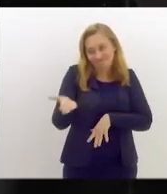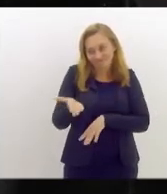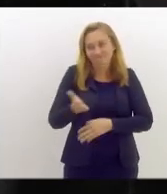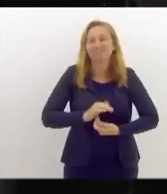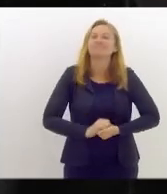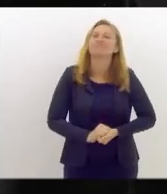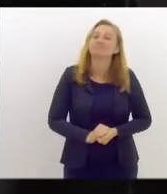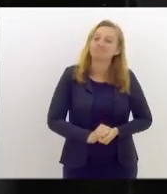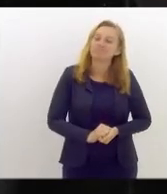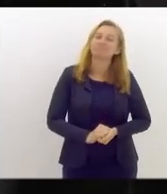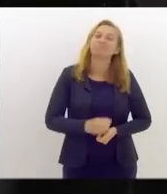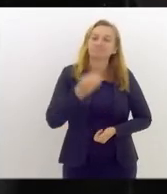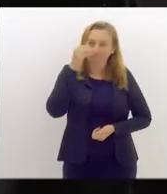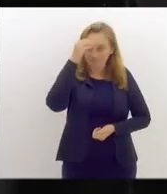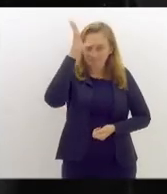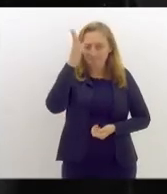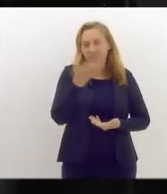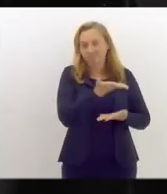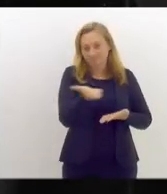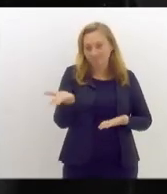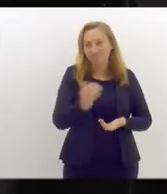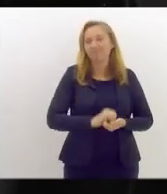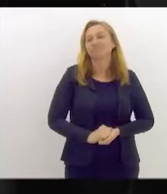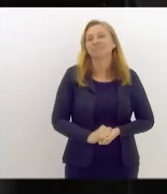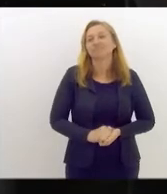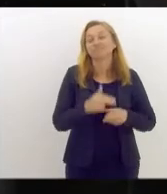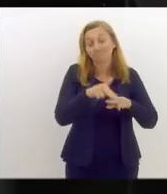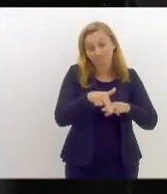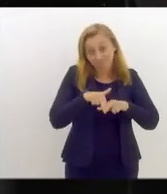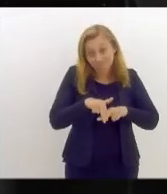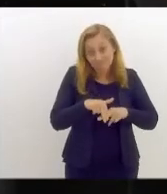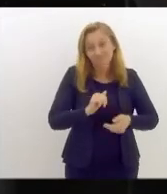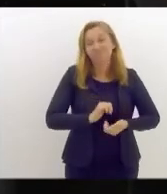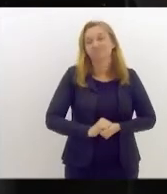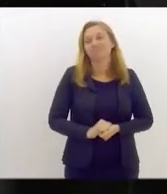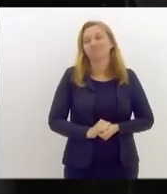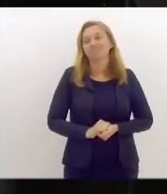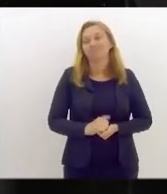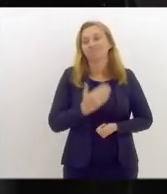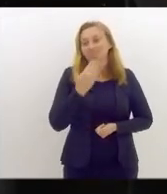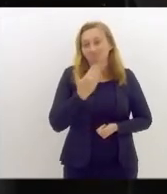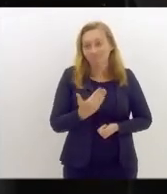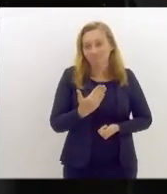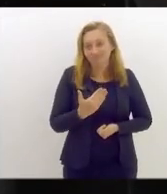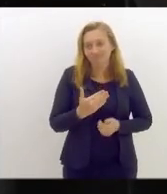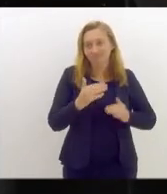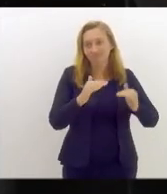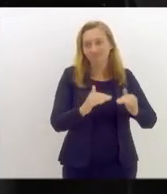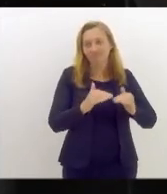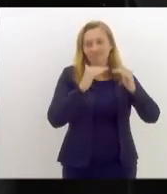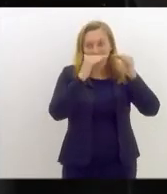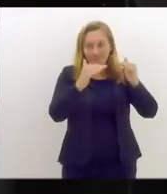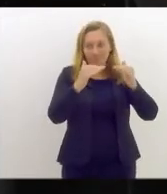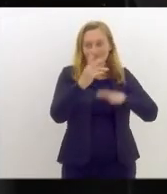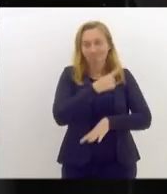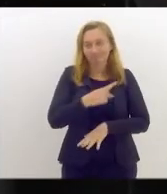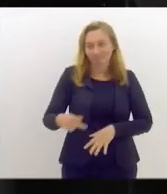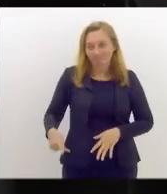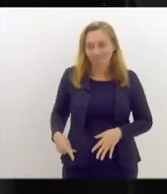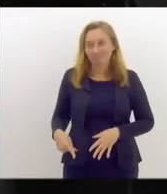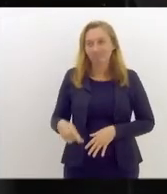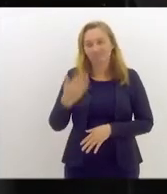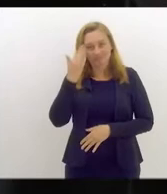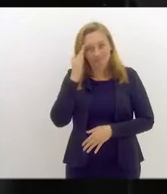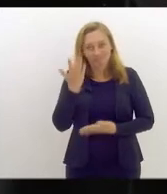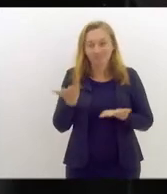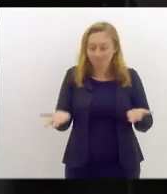35 anos de conhecimento da casa por isso eu peço que vossa excelência compreenda que todos compreendo essa extensão